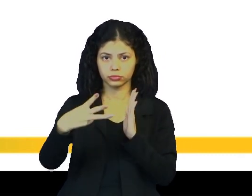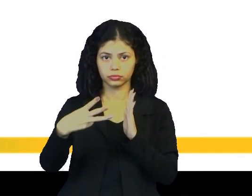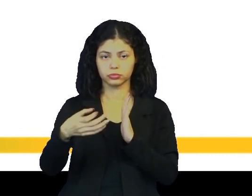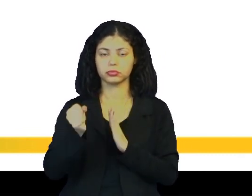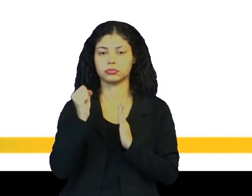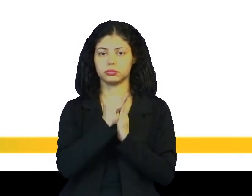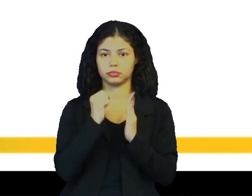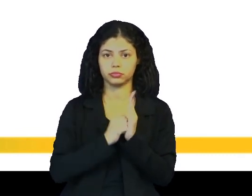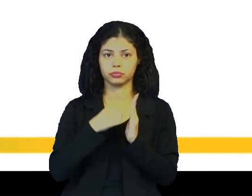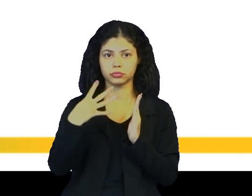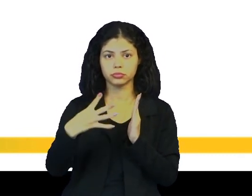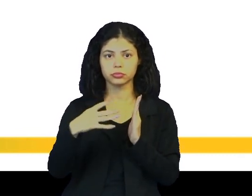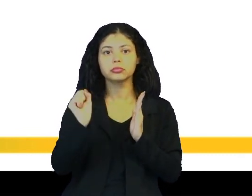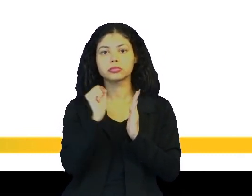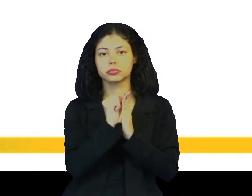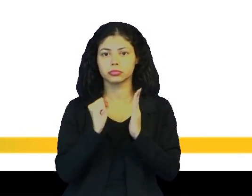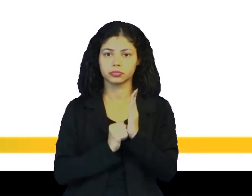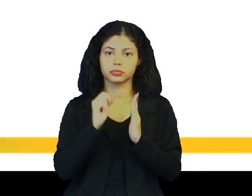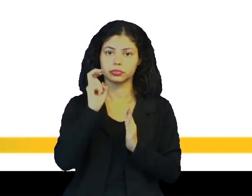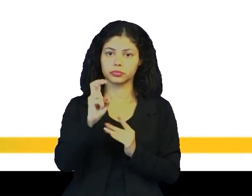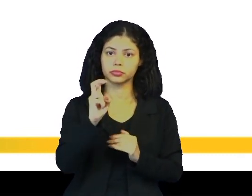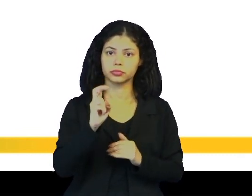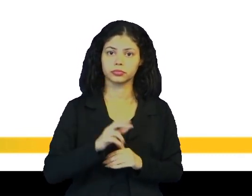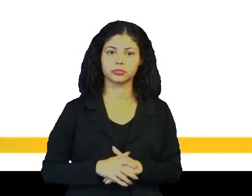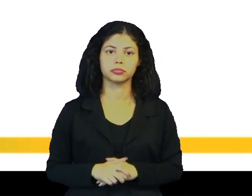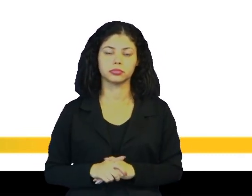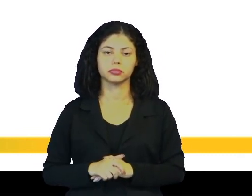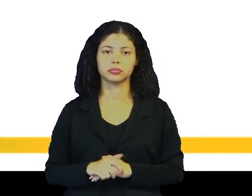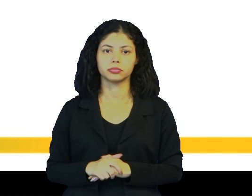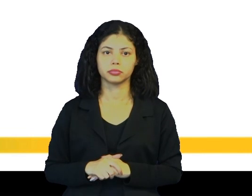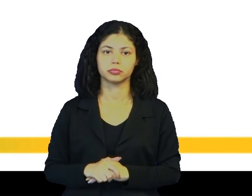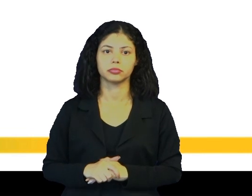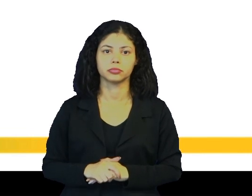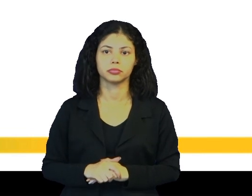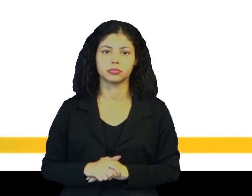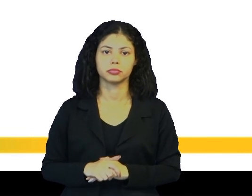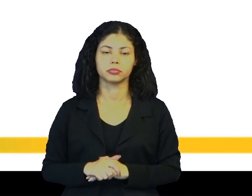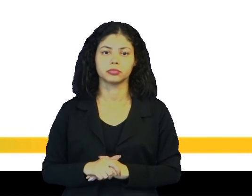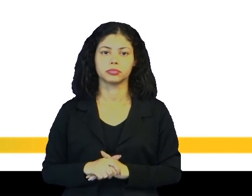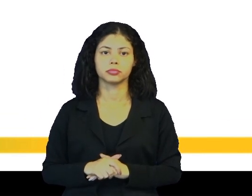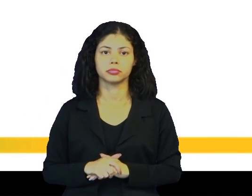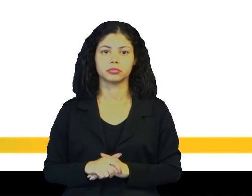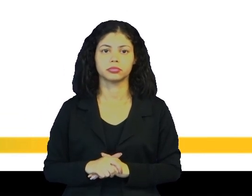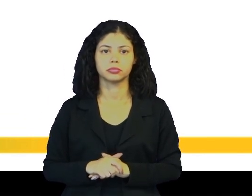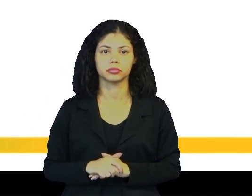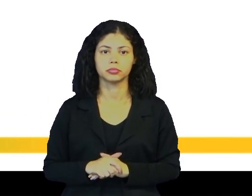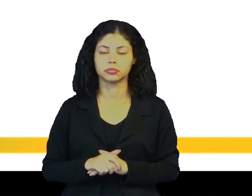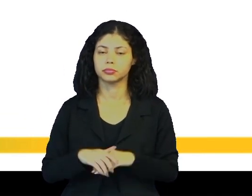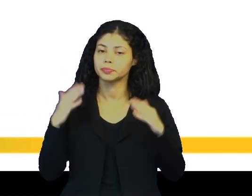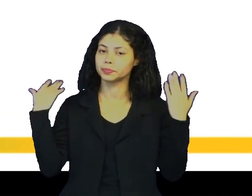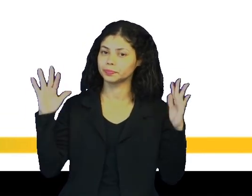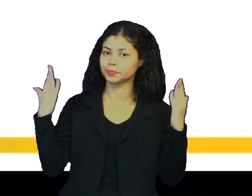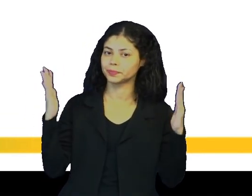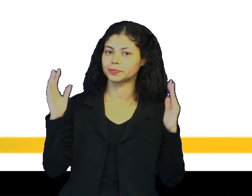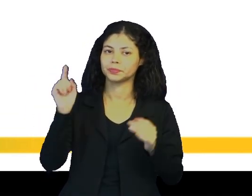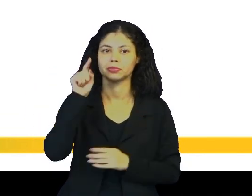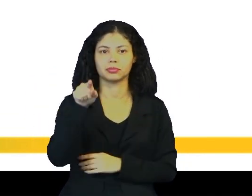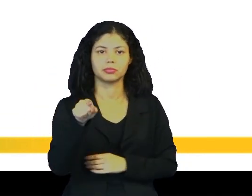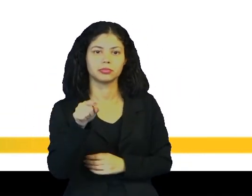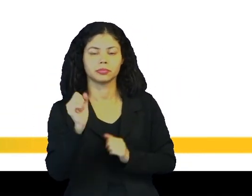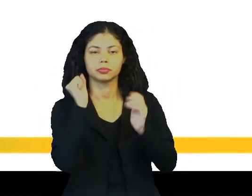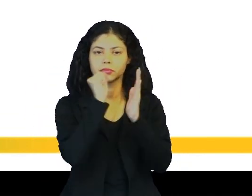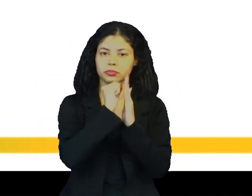século III, século IV ou século V? Olha só, né? Então, parabéns para você